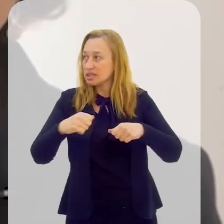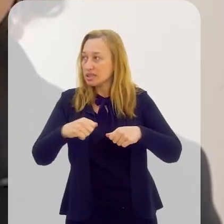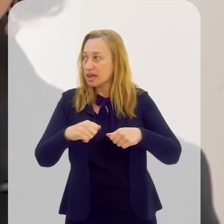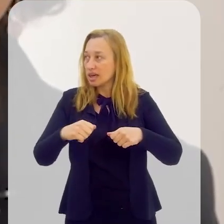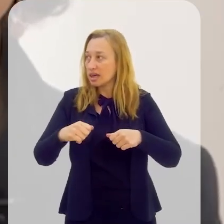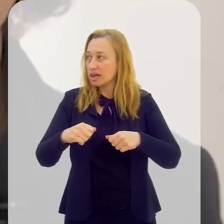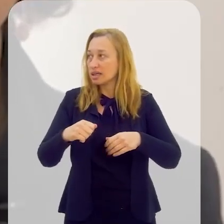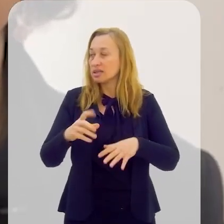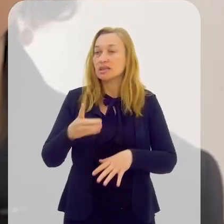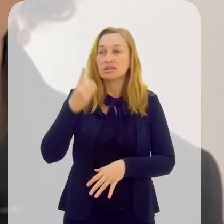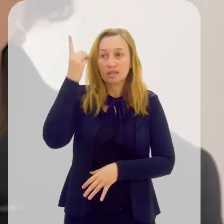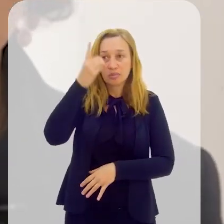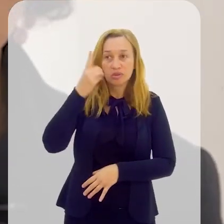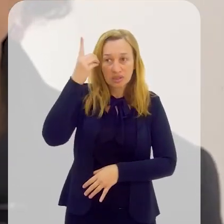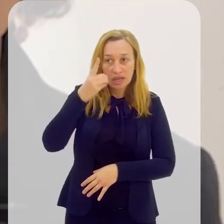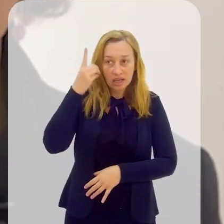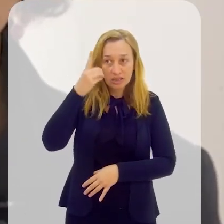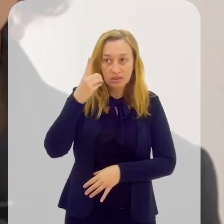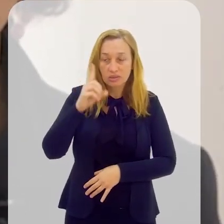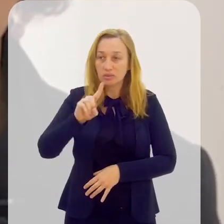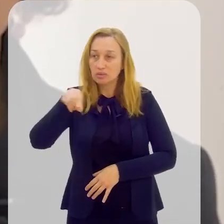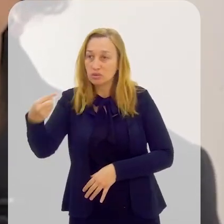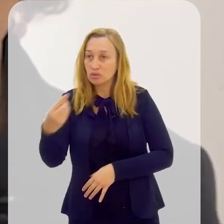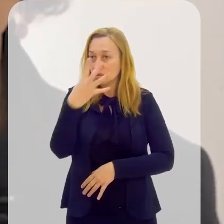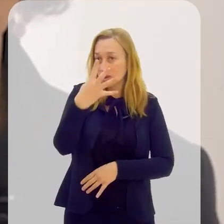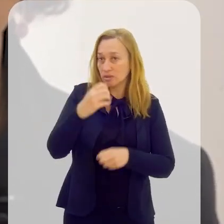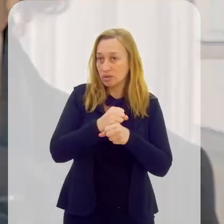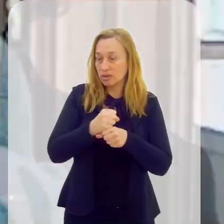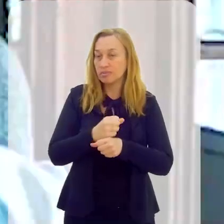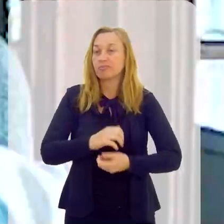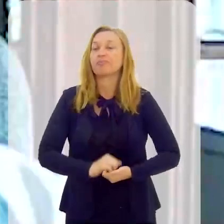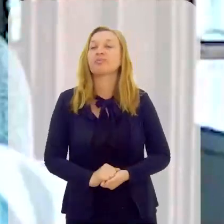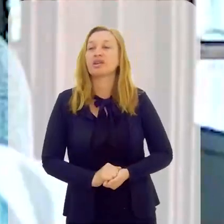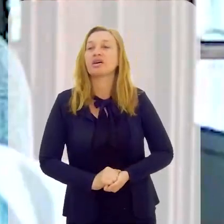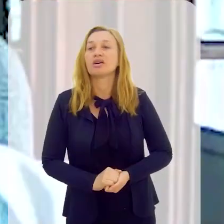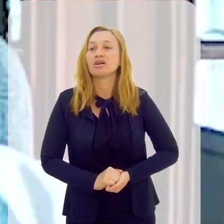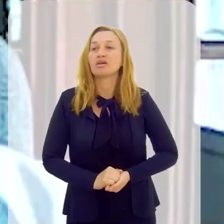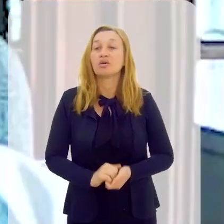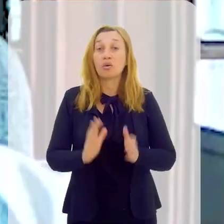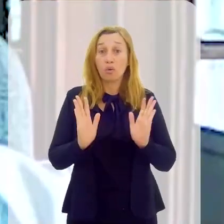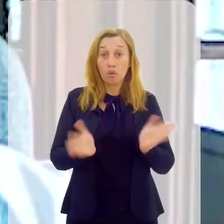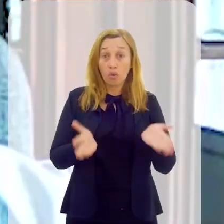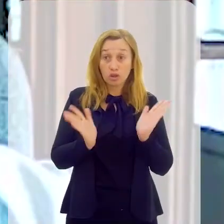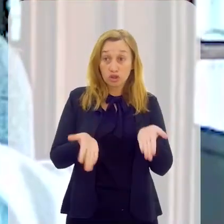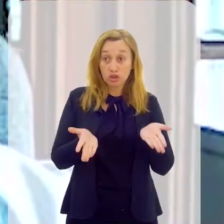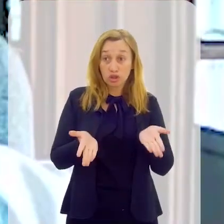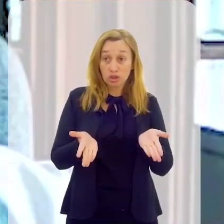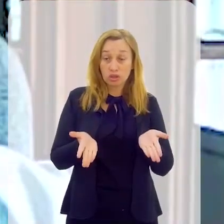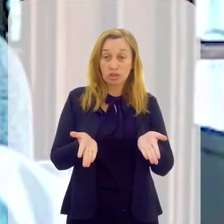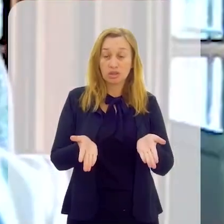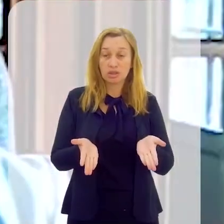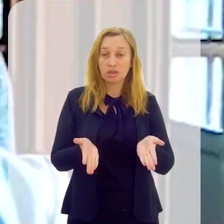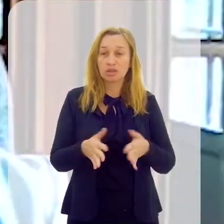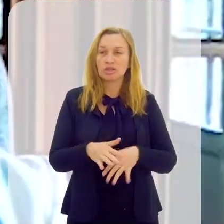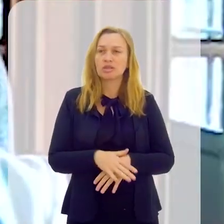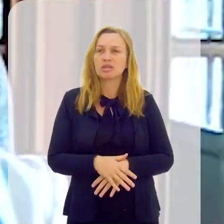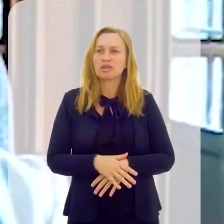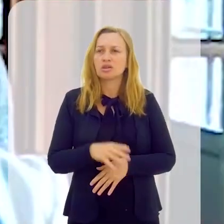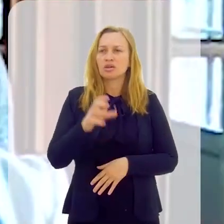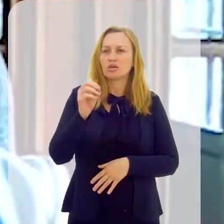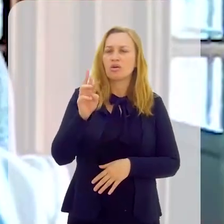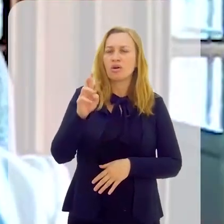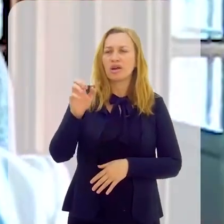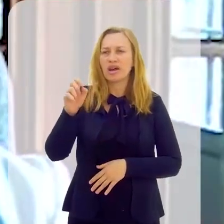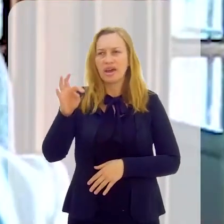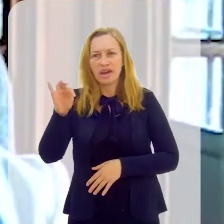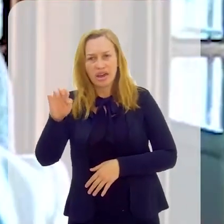radar dos deputados que assumirão seus mandatos nos próximos 4 anos. Nós hoje estamos com o campus na Vila